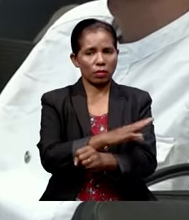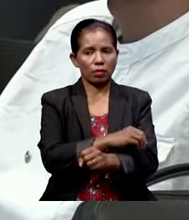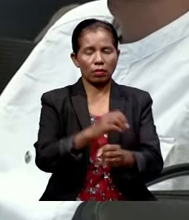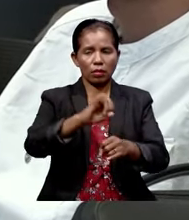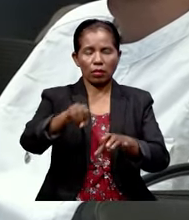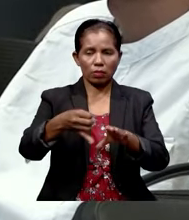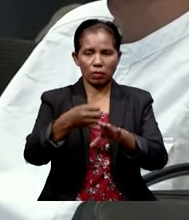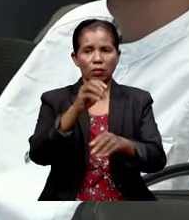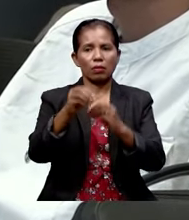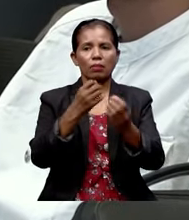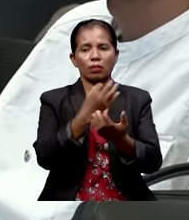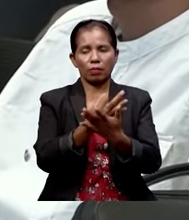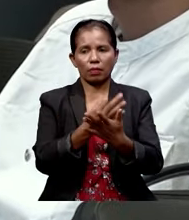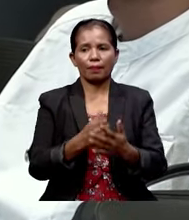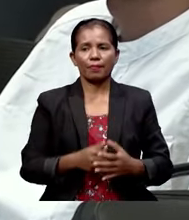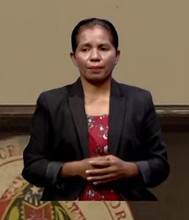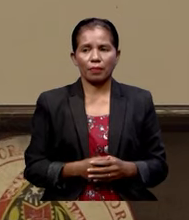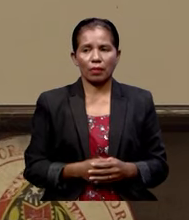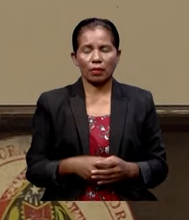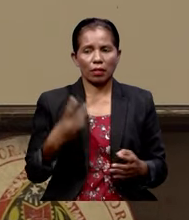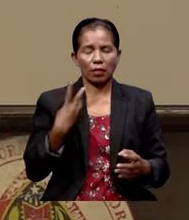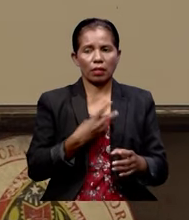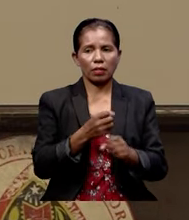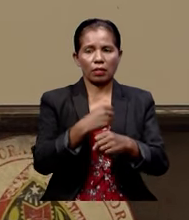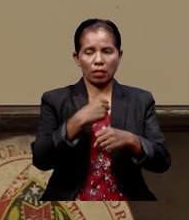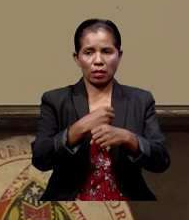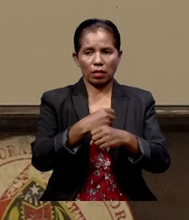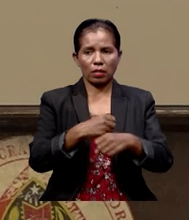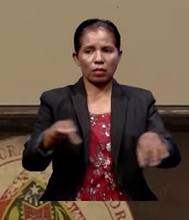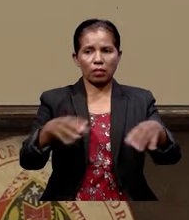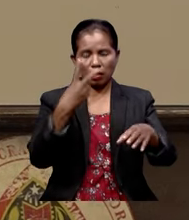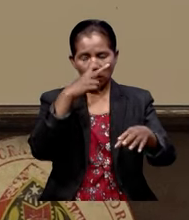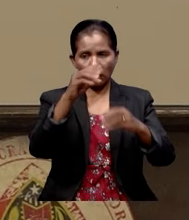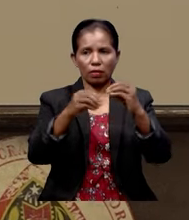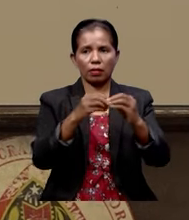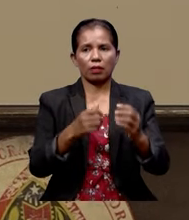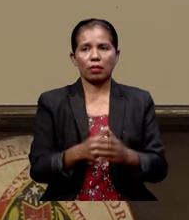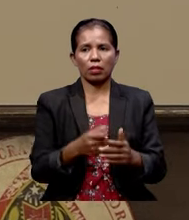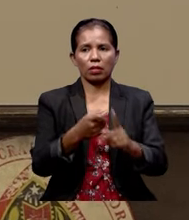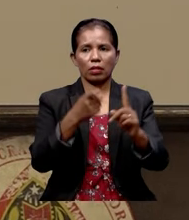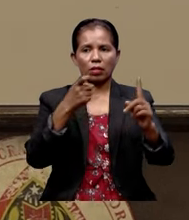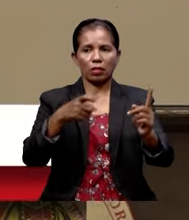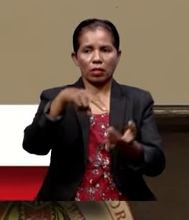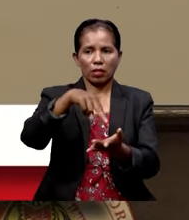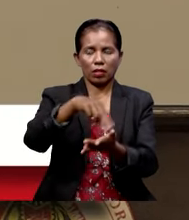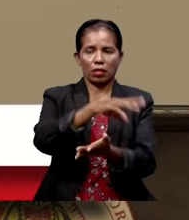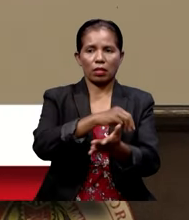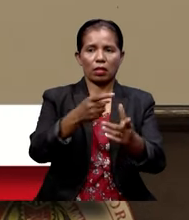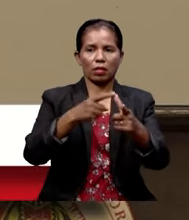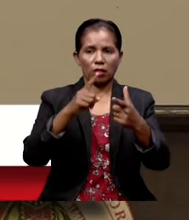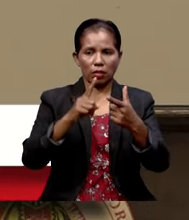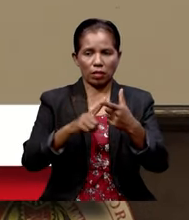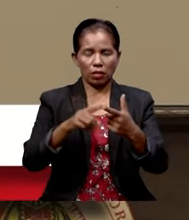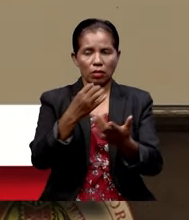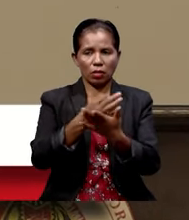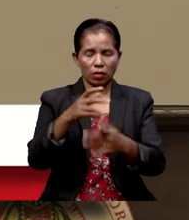inclusão finanseira. Governo se halo reforma sistema de contabilidade e o estabelece padrão de contabilidade para setor